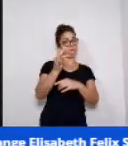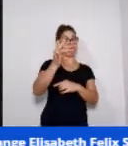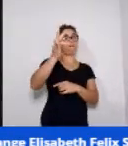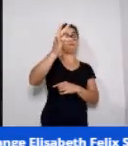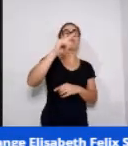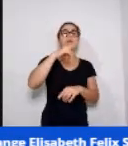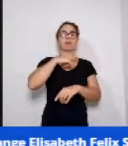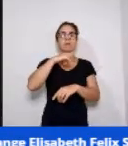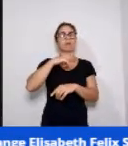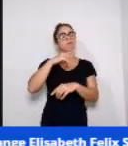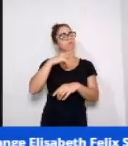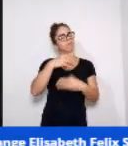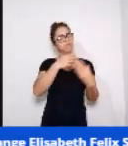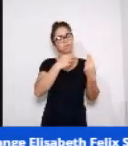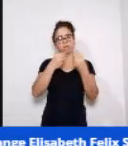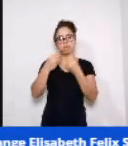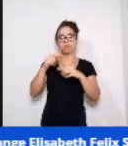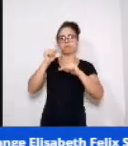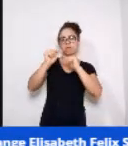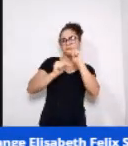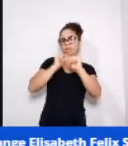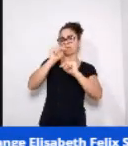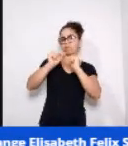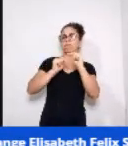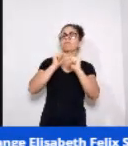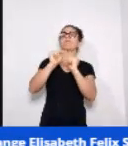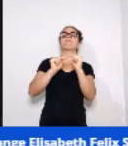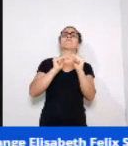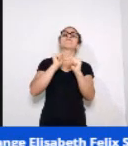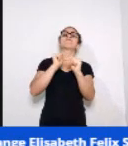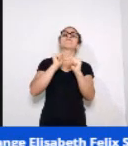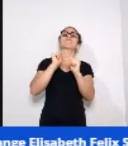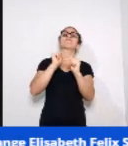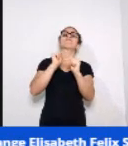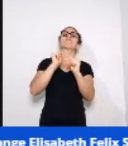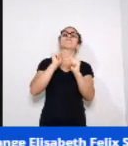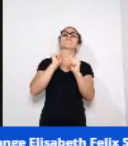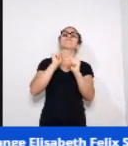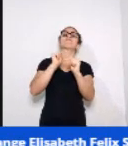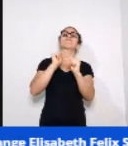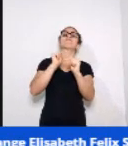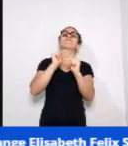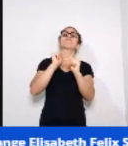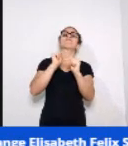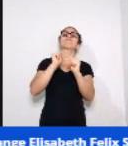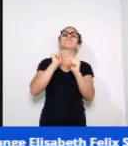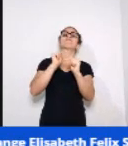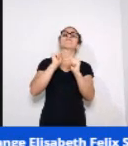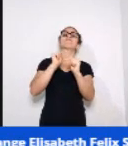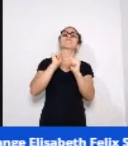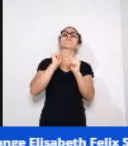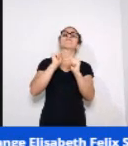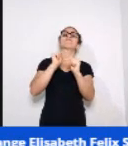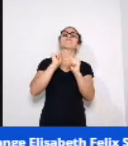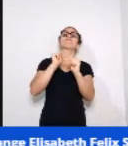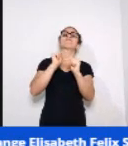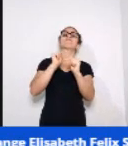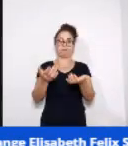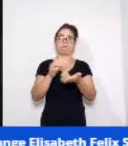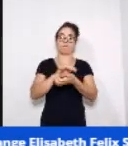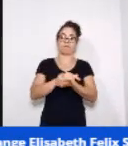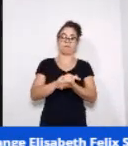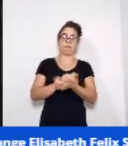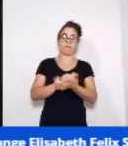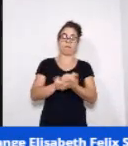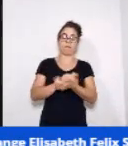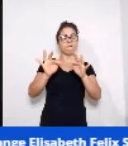trabalho ainda a ser feito. Tá? Foi, então, assim, né, finalizando essa